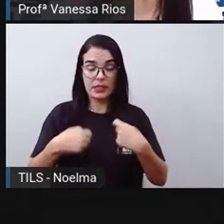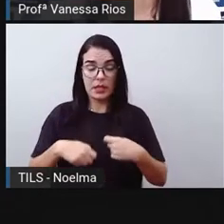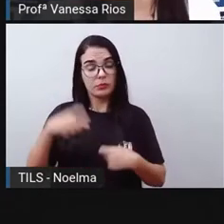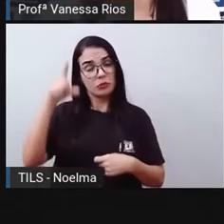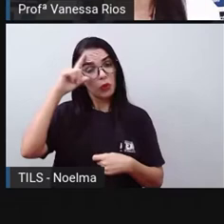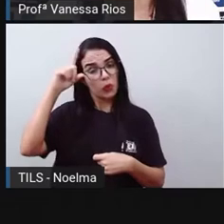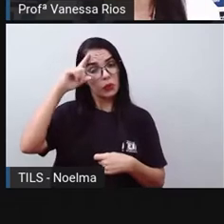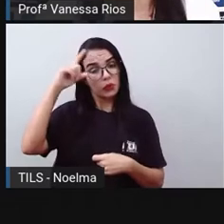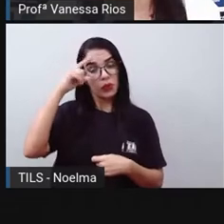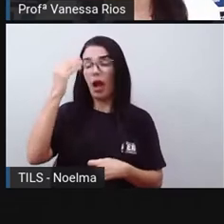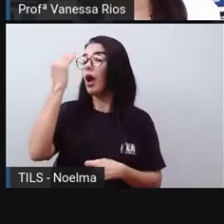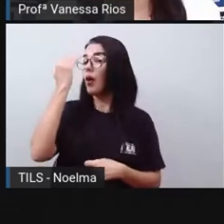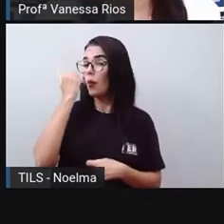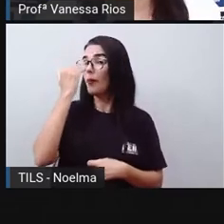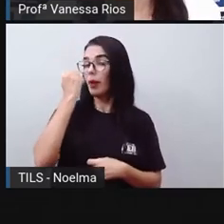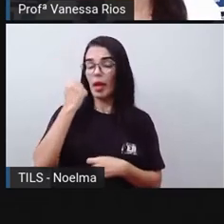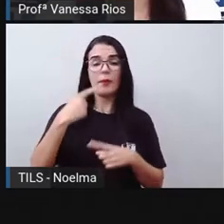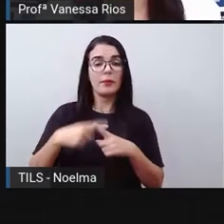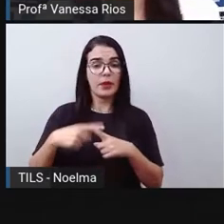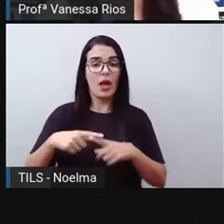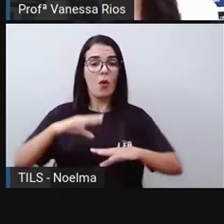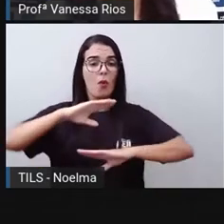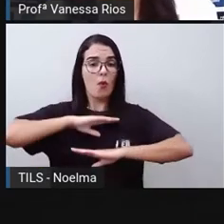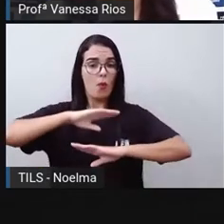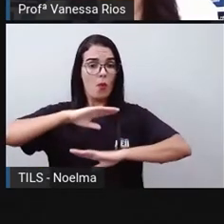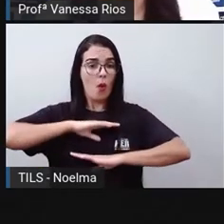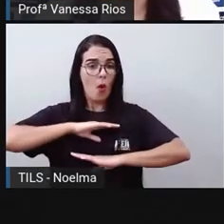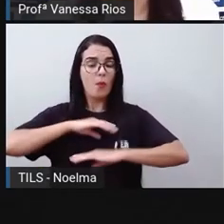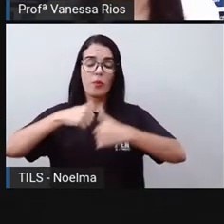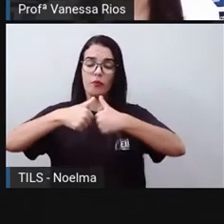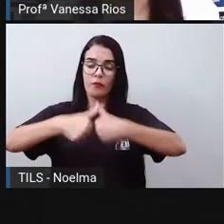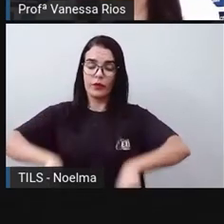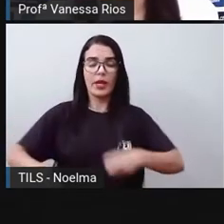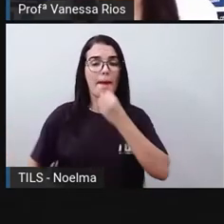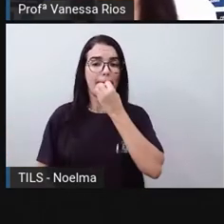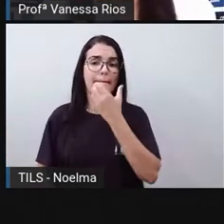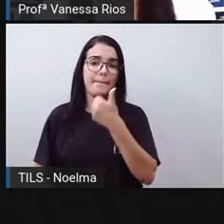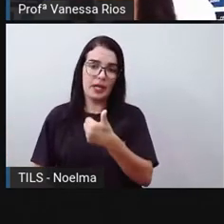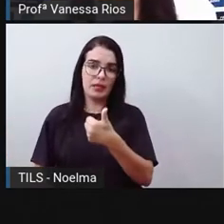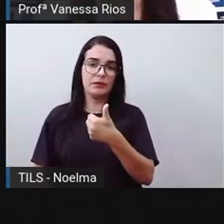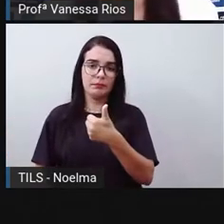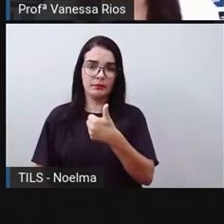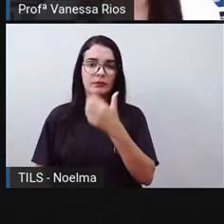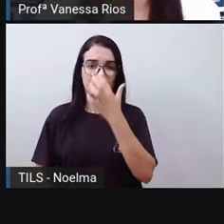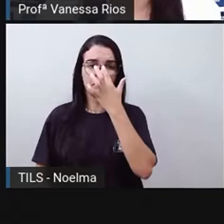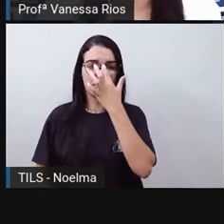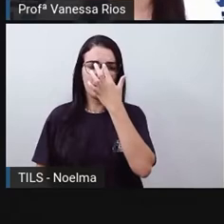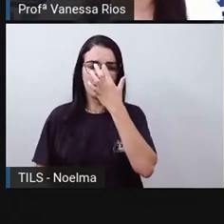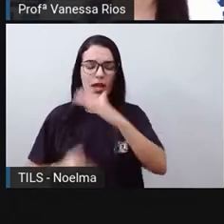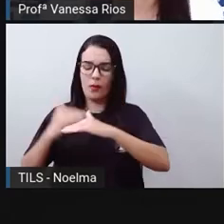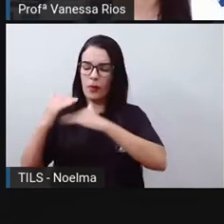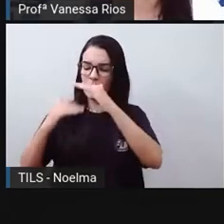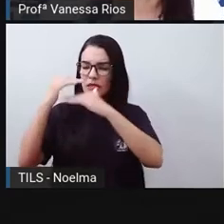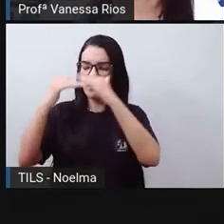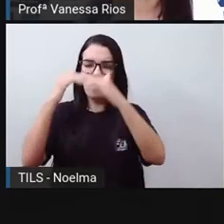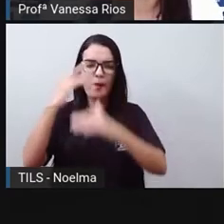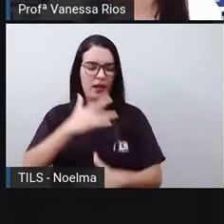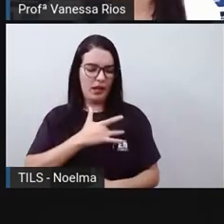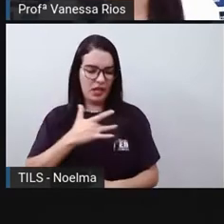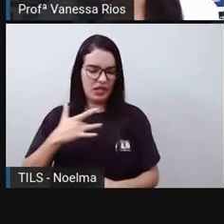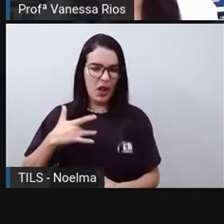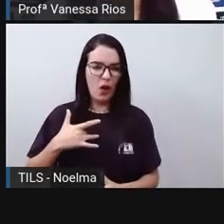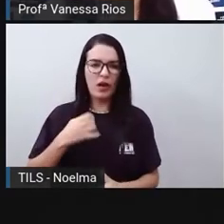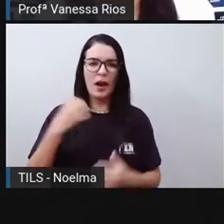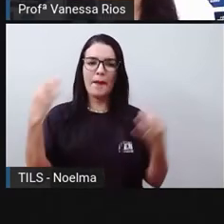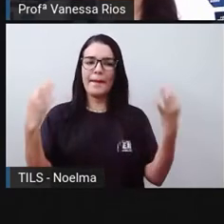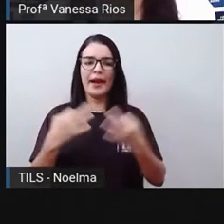consumir para que com essas orientações a gente consiga associar o desenvolvimento pleno da nossa saúde